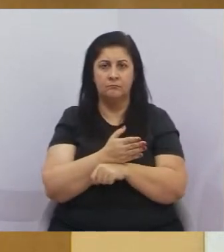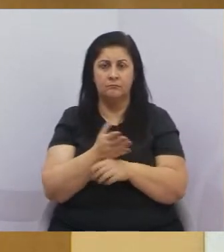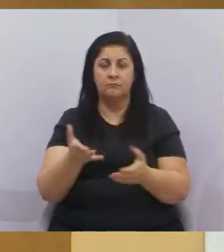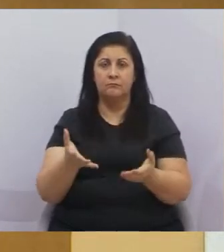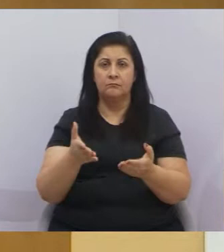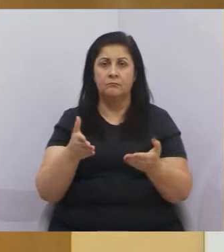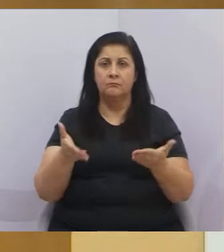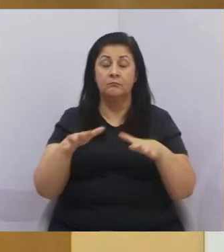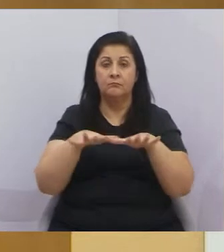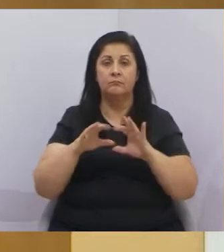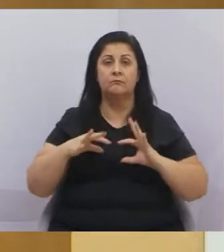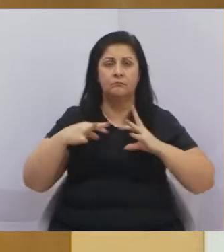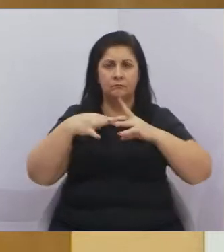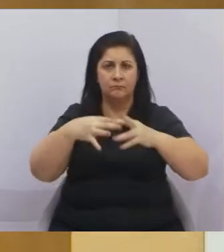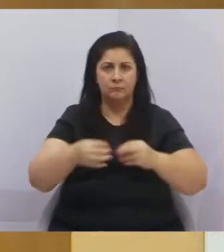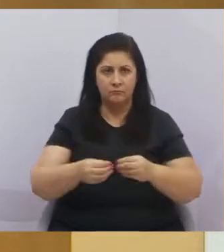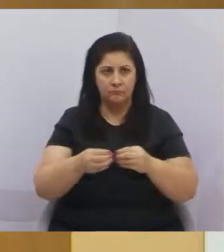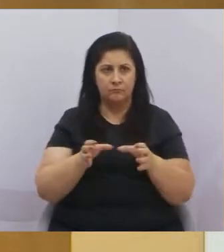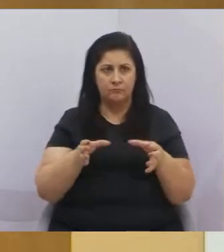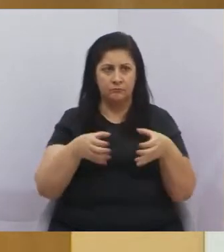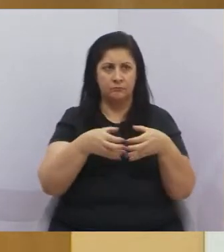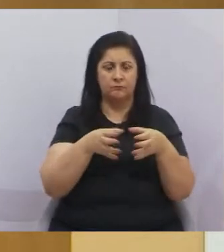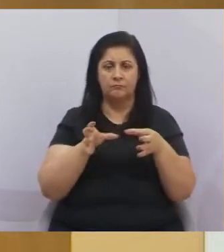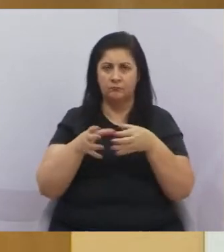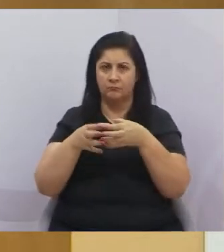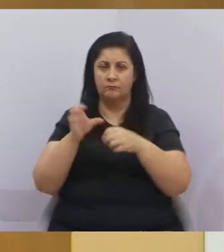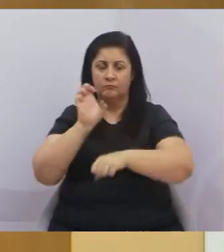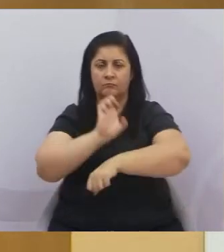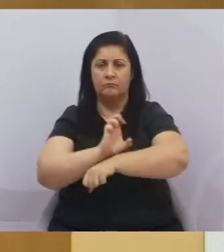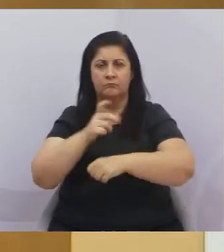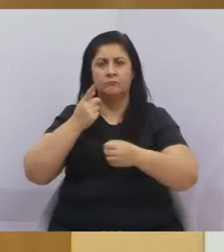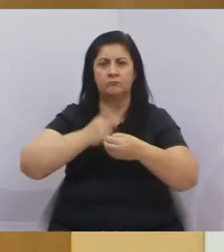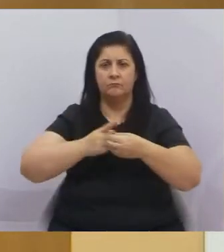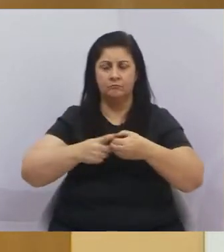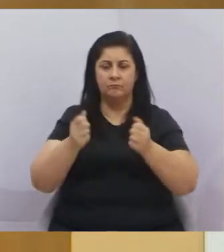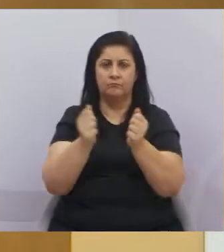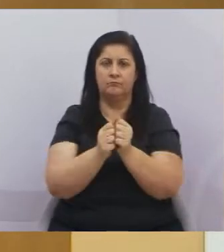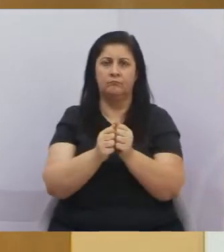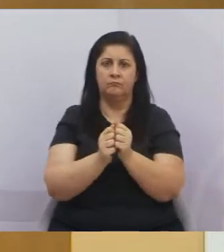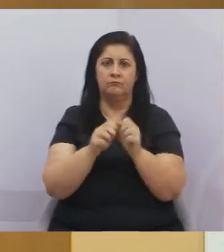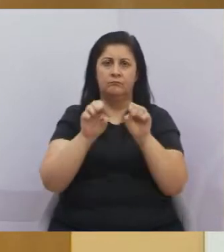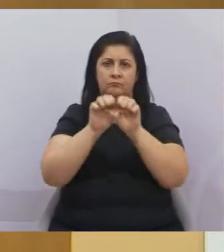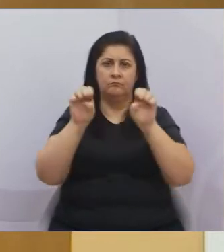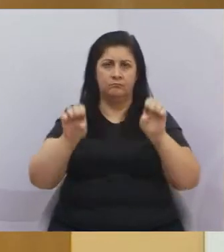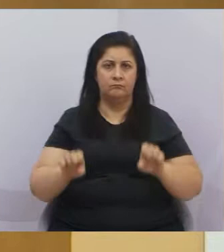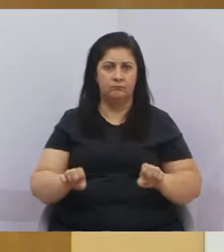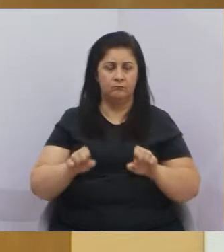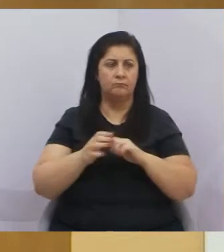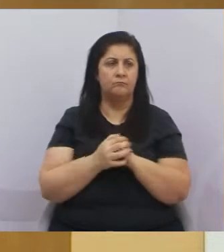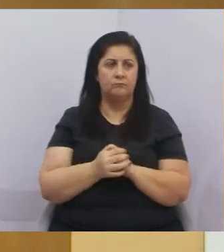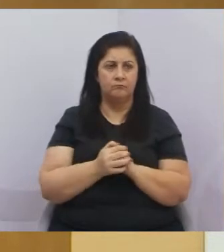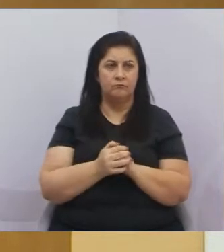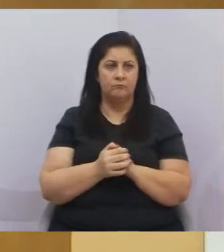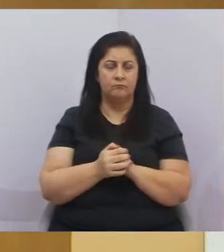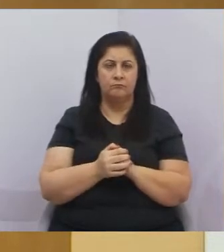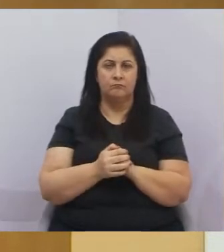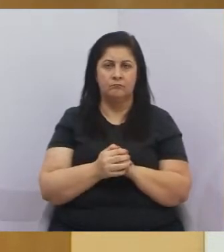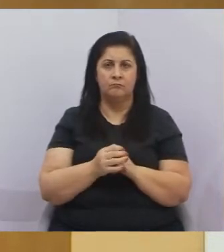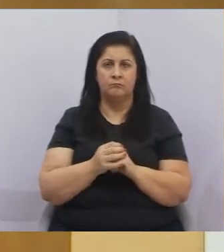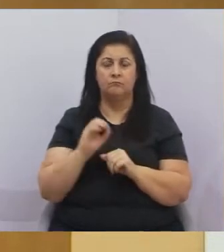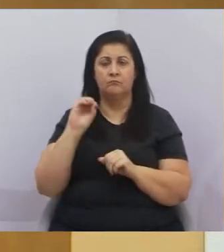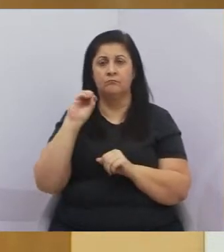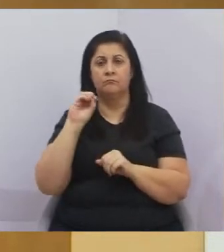entes federados, estados e municípios ao sistema, ou a partir da formação de consórcios